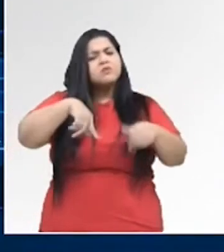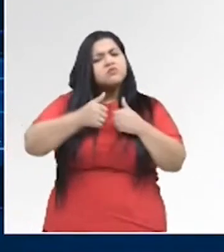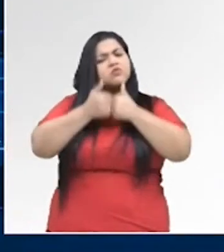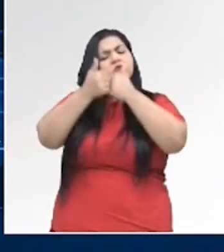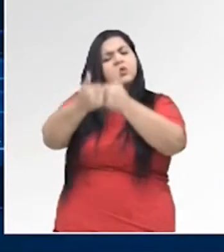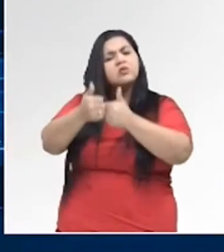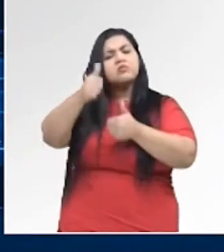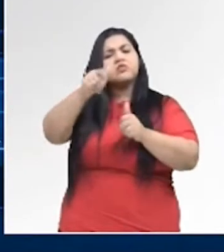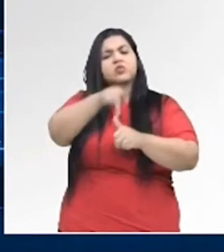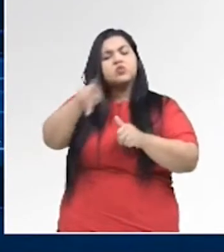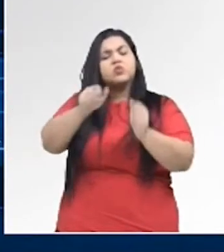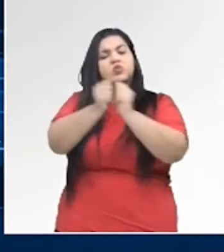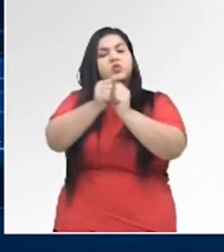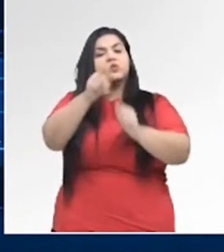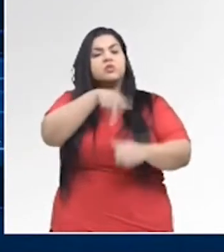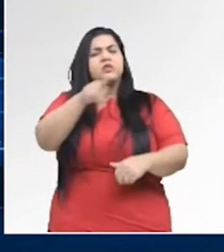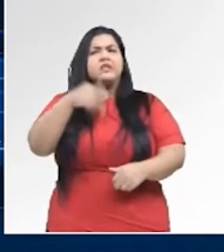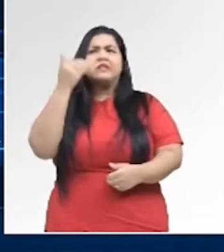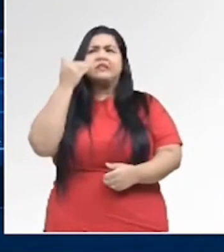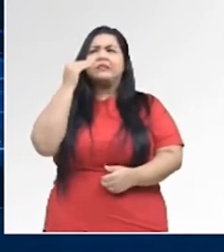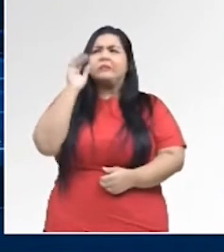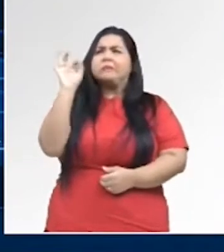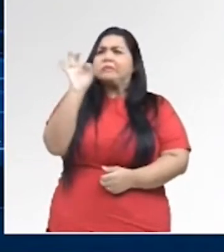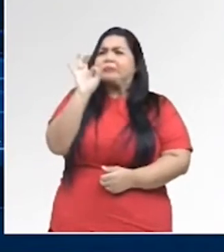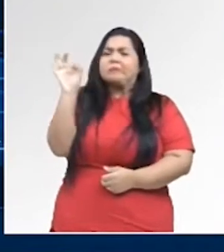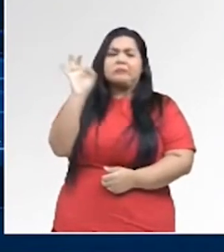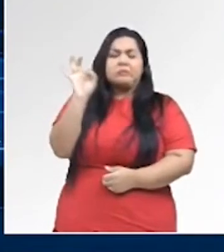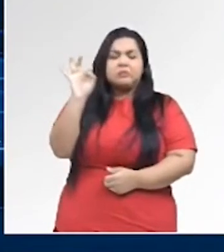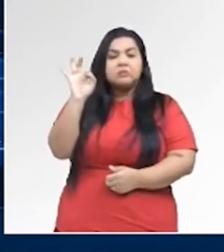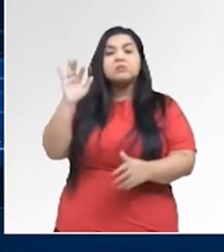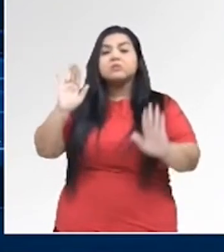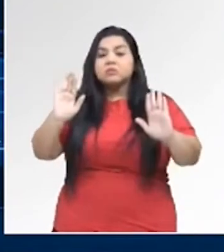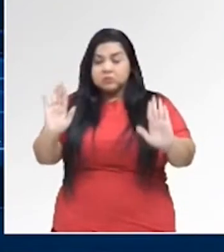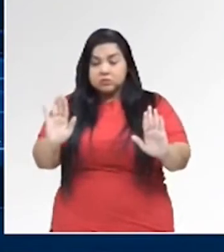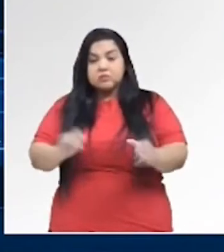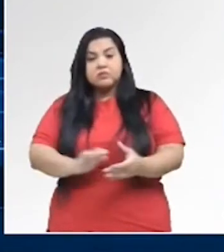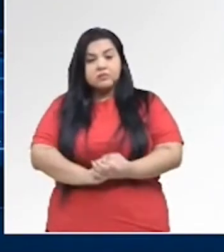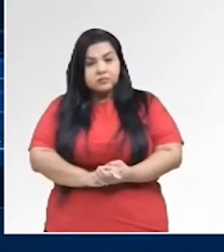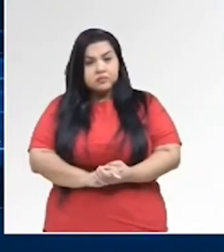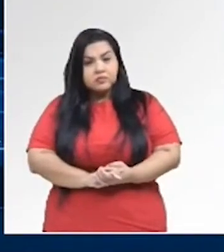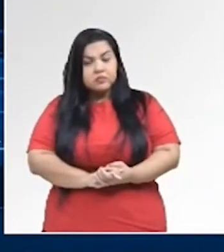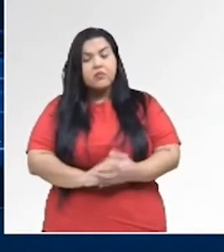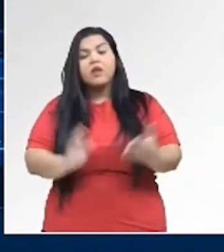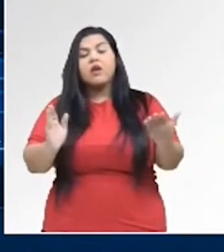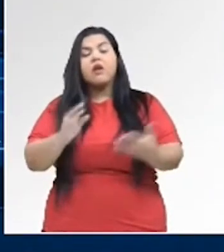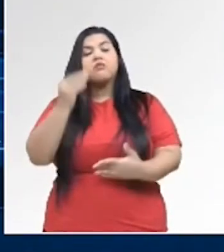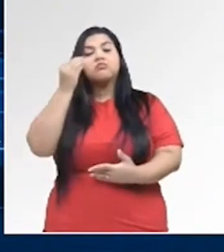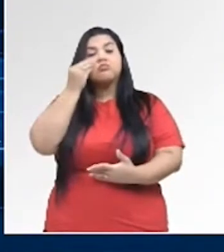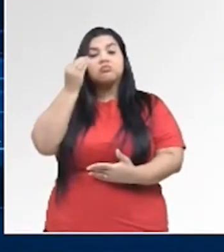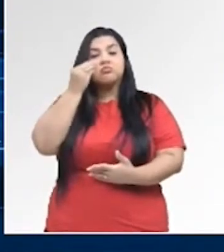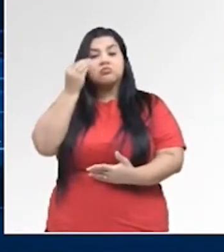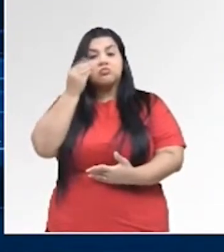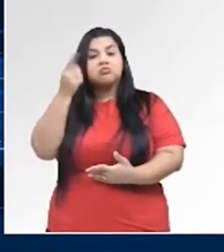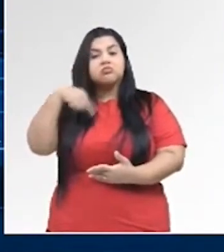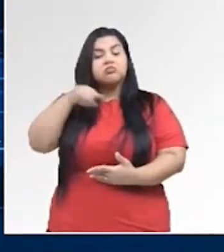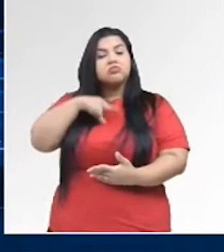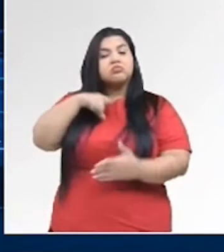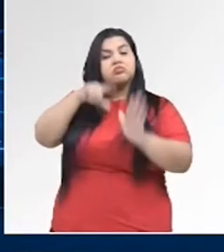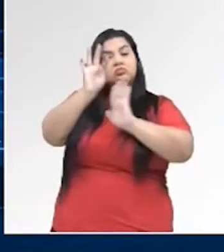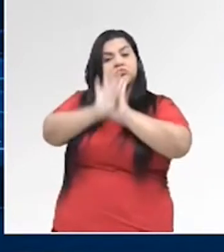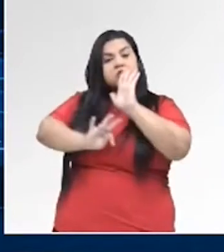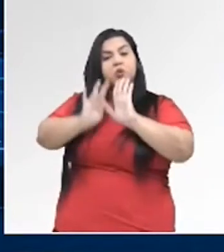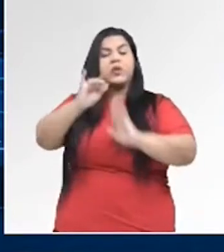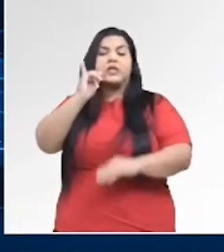com a professora e talvez não tenham entendido direito, não é? Então, veja só, aqui nós temos